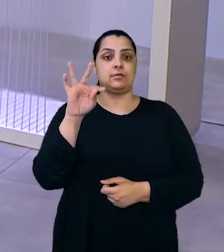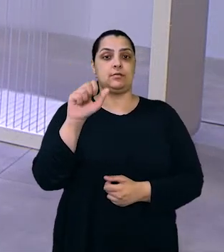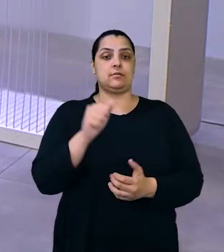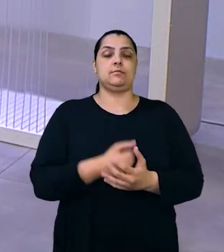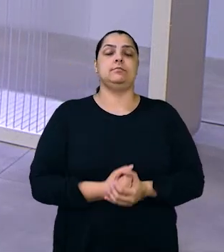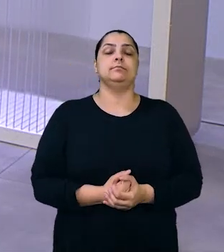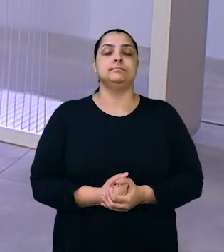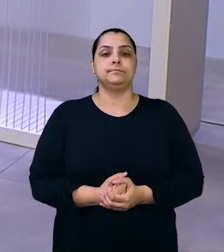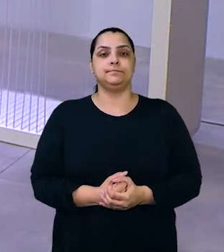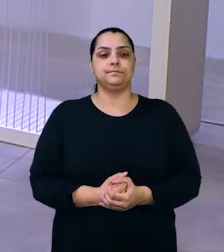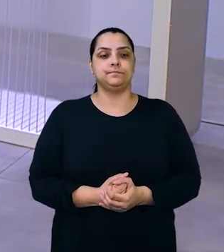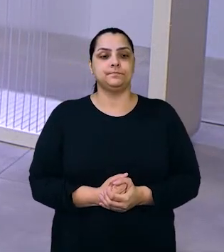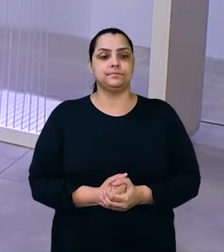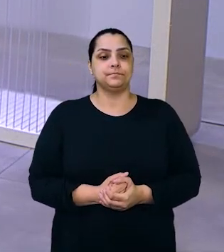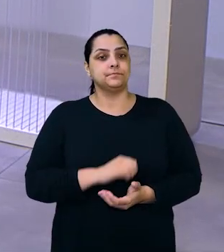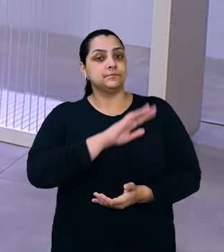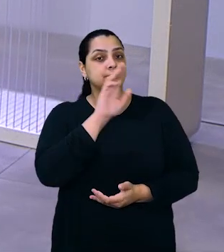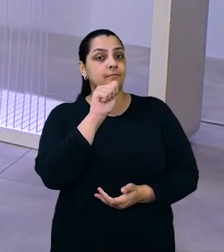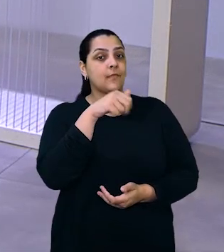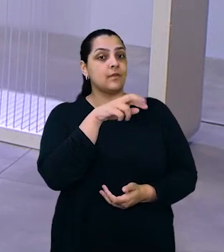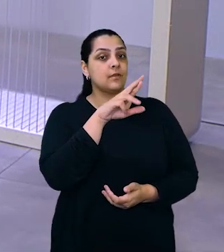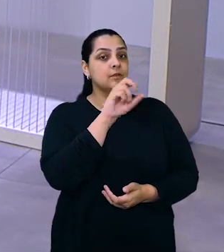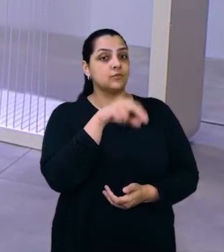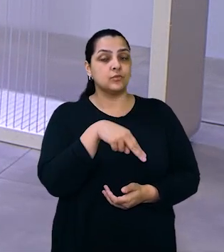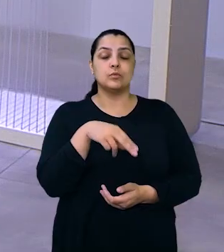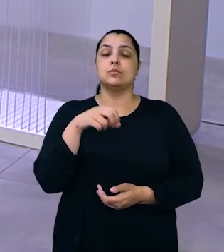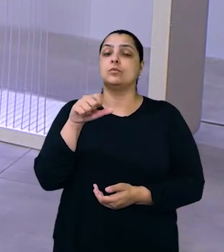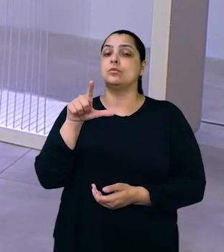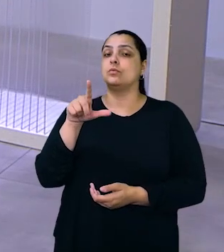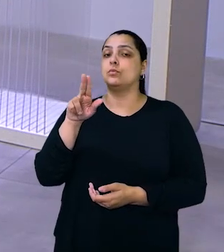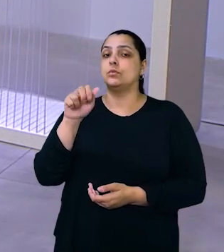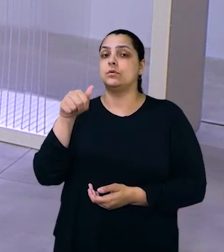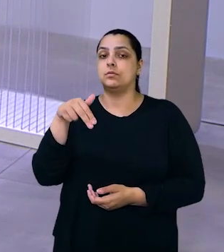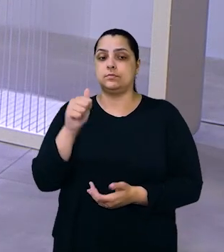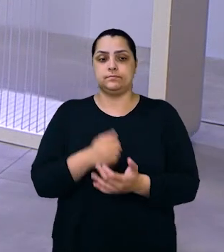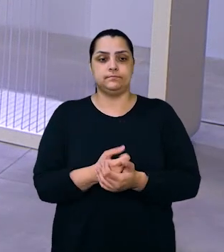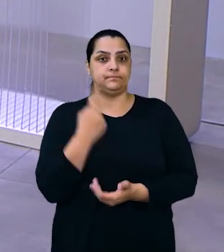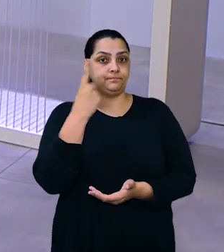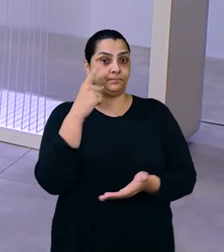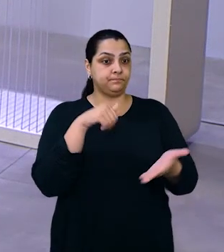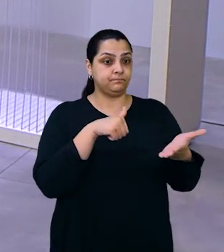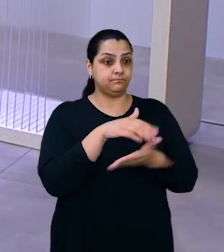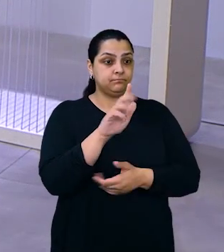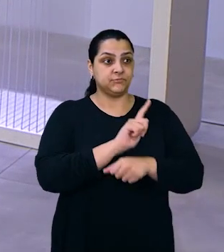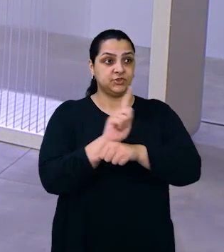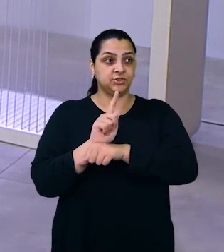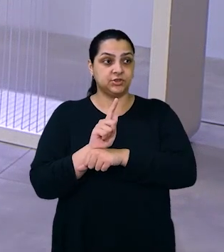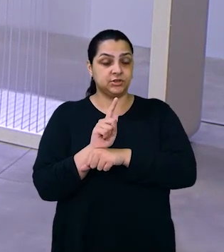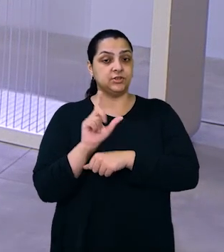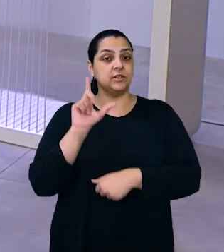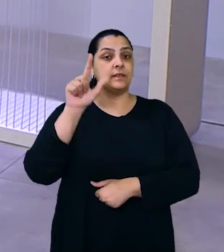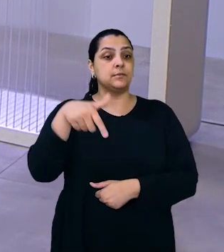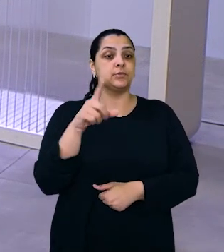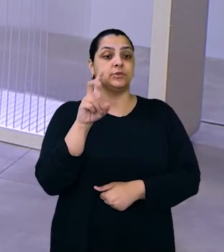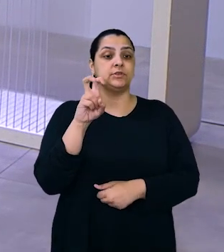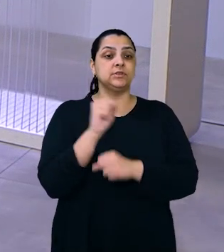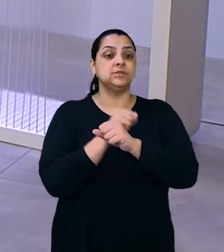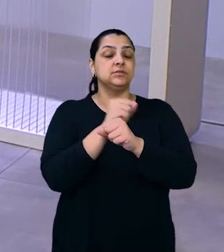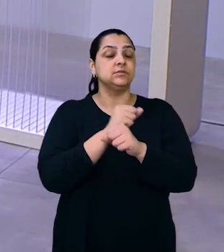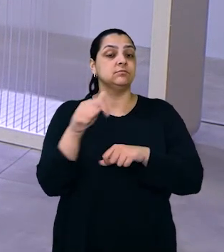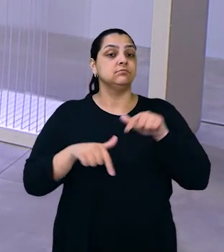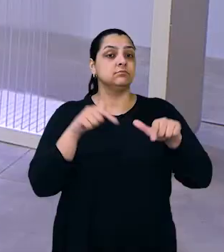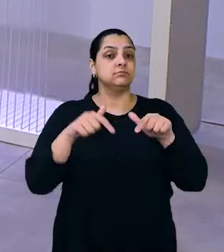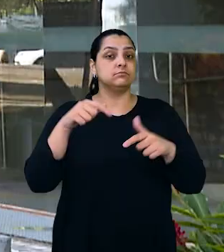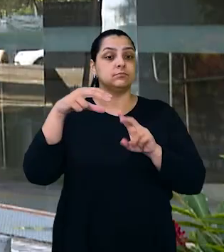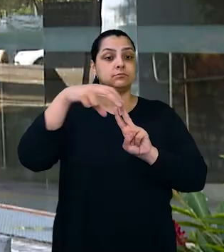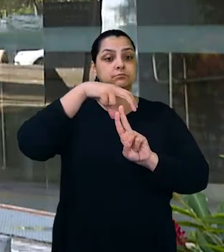Renata. Oi, Anderson. Oi, Luana. A primeira dispensa da gerente ocorreu depois de 15 anos de serviço